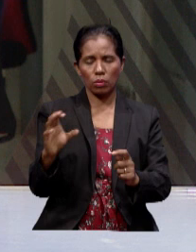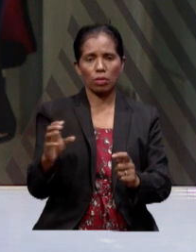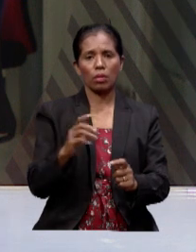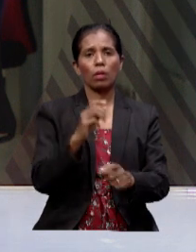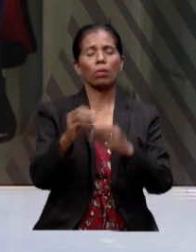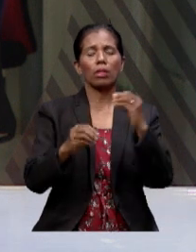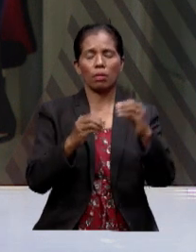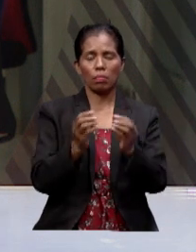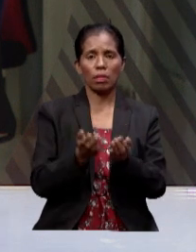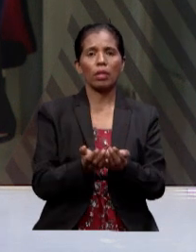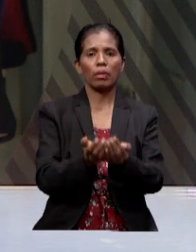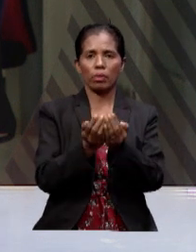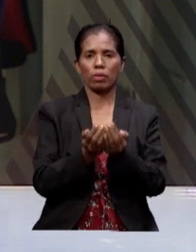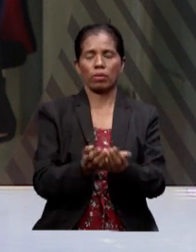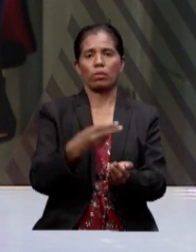Solok.